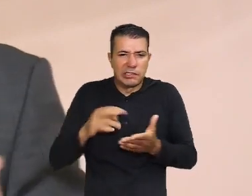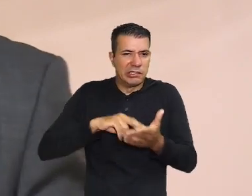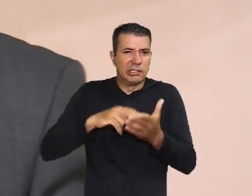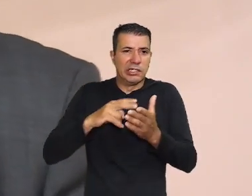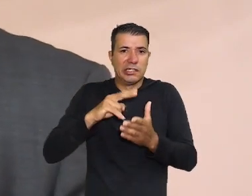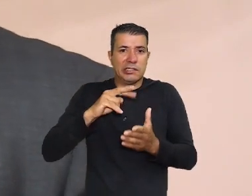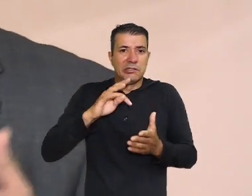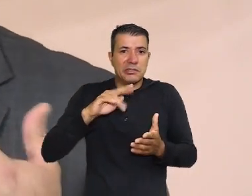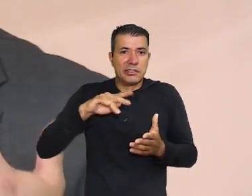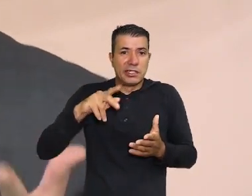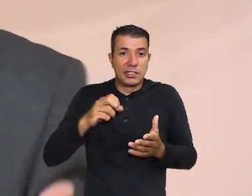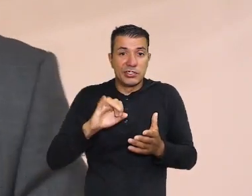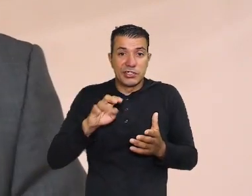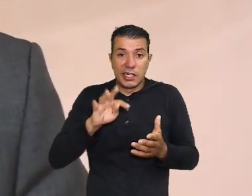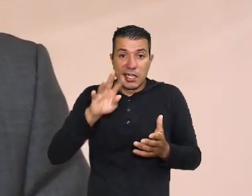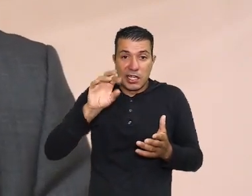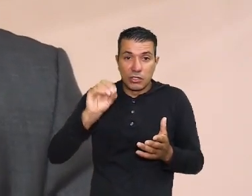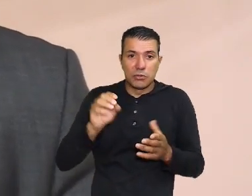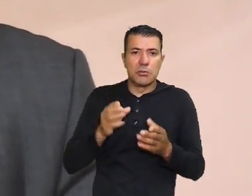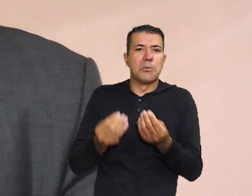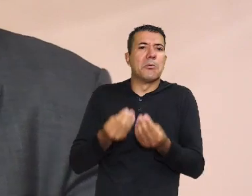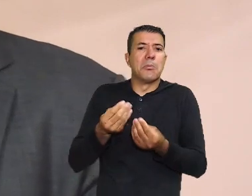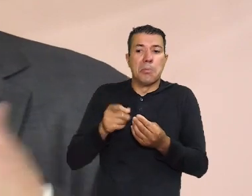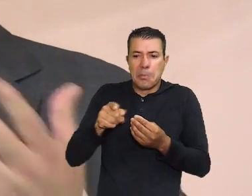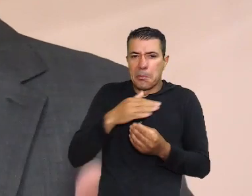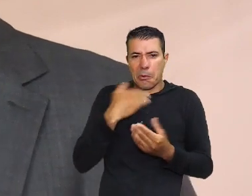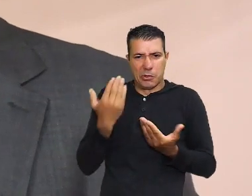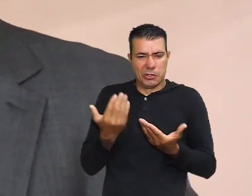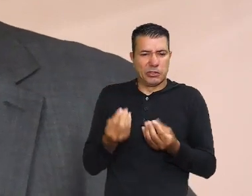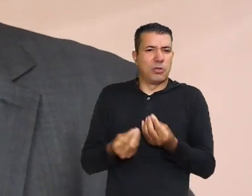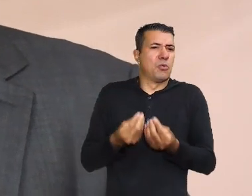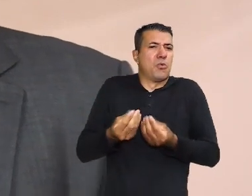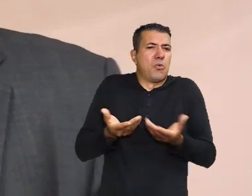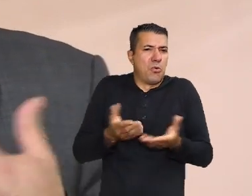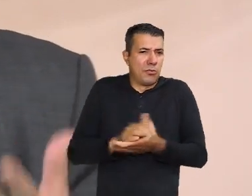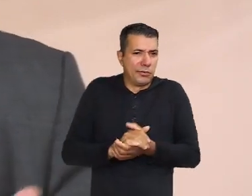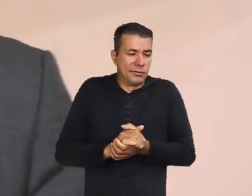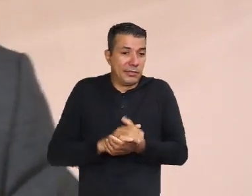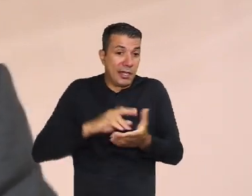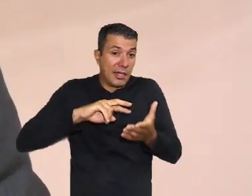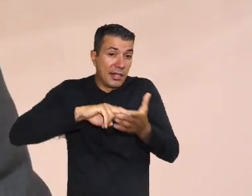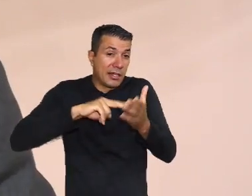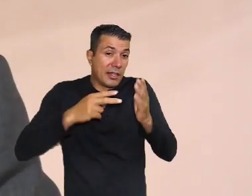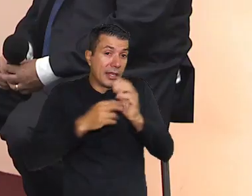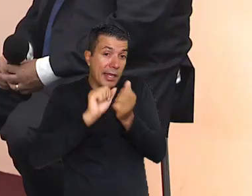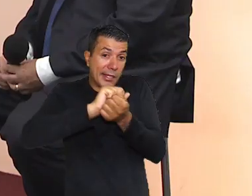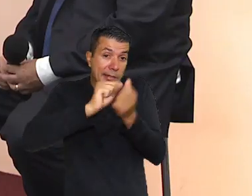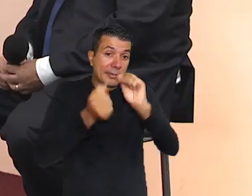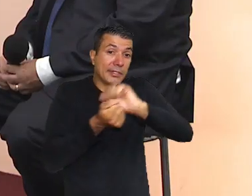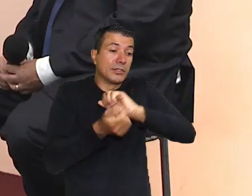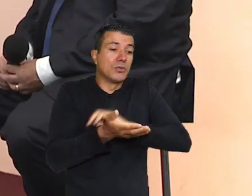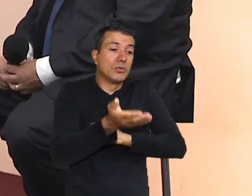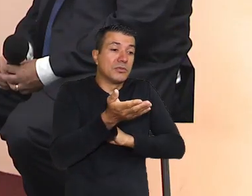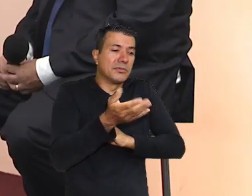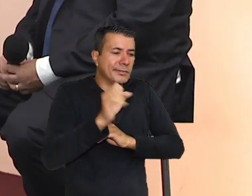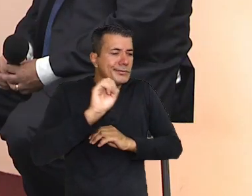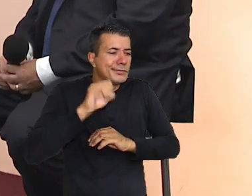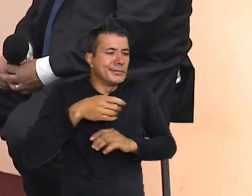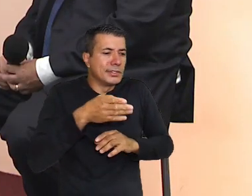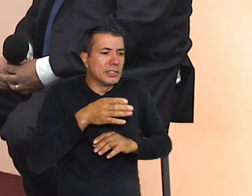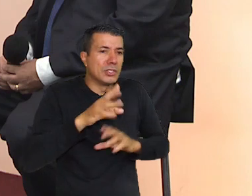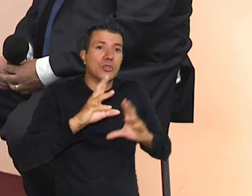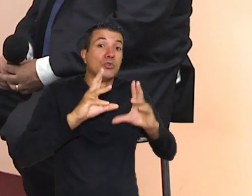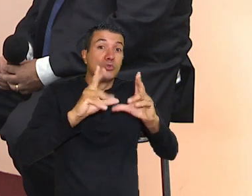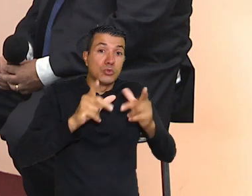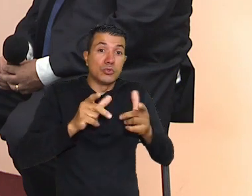Esse provérbio popular, só não tem jeito para a morte. Existe uma outra adaptação também desse provérbio que diz assim, ó, sim, tudo